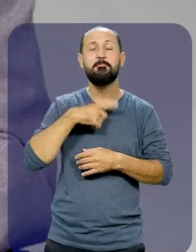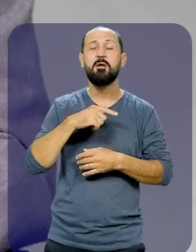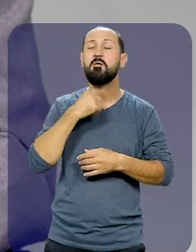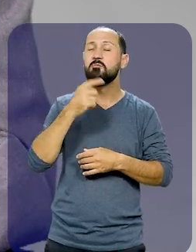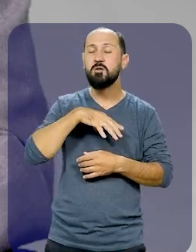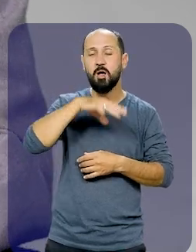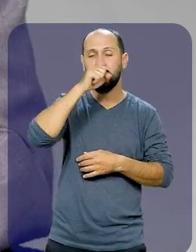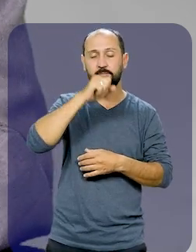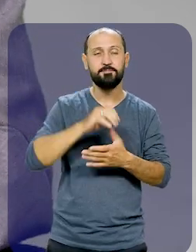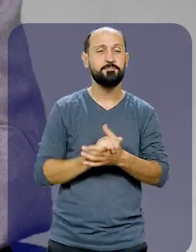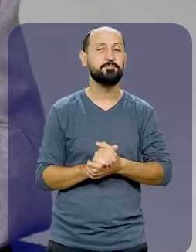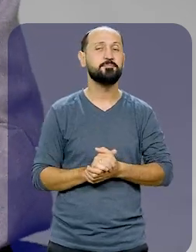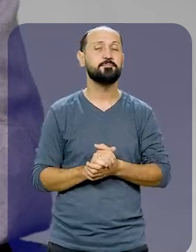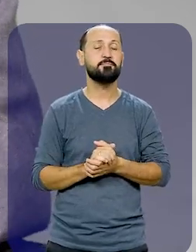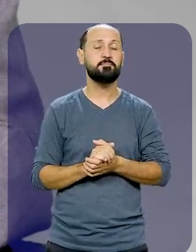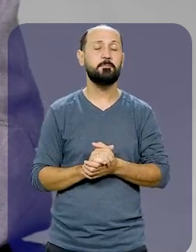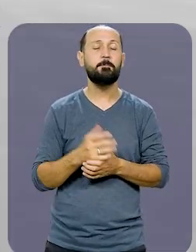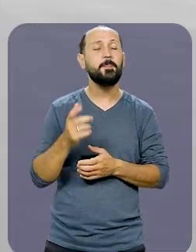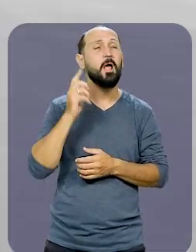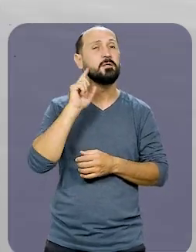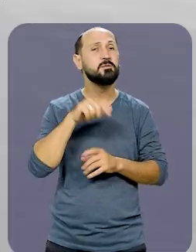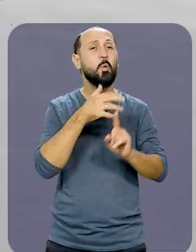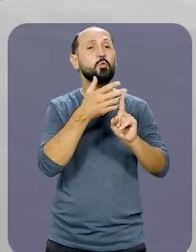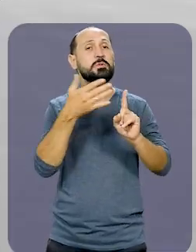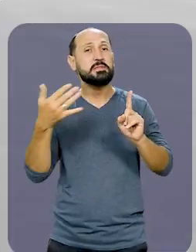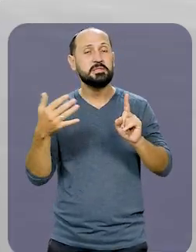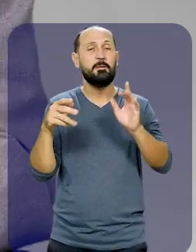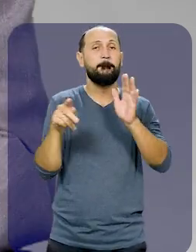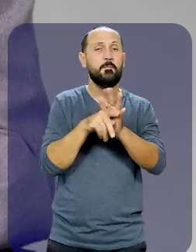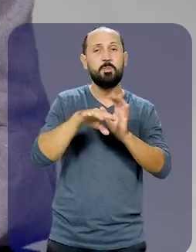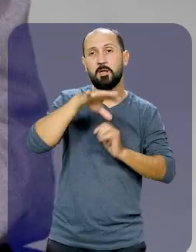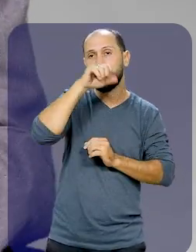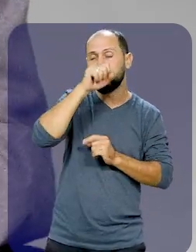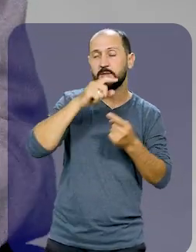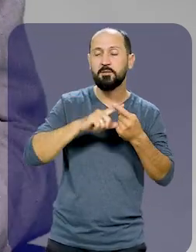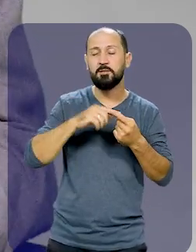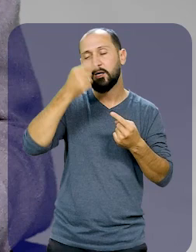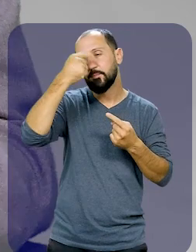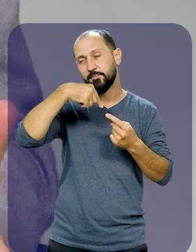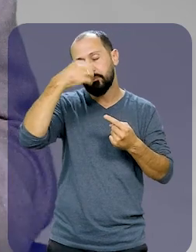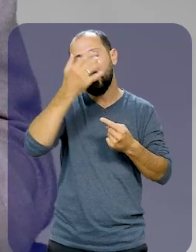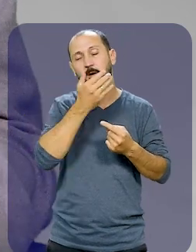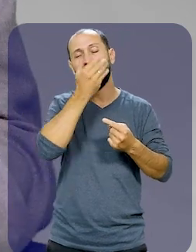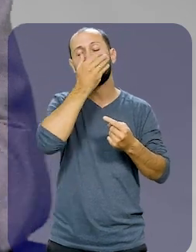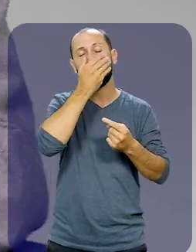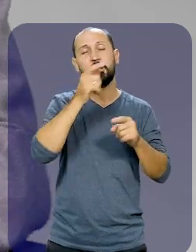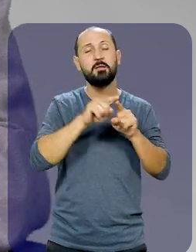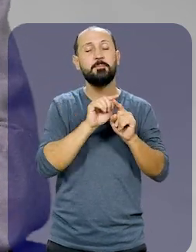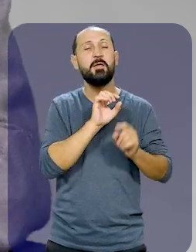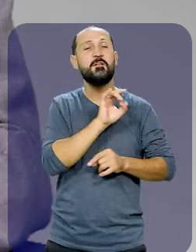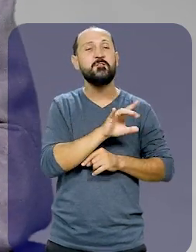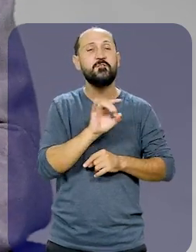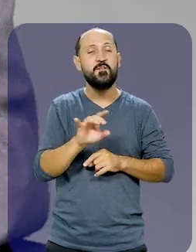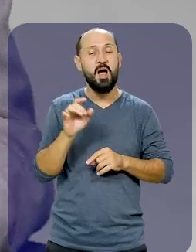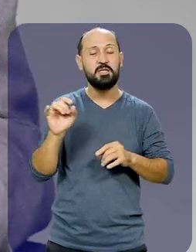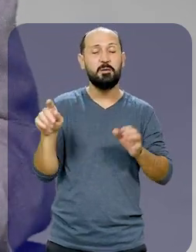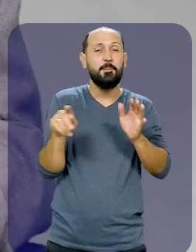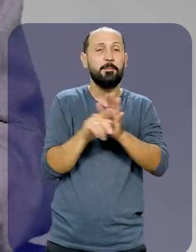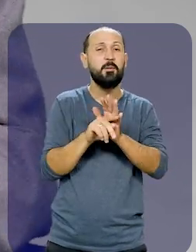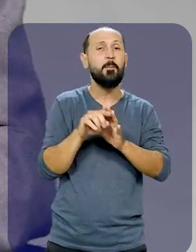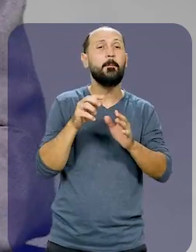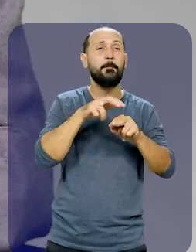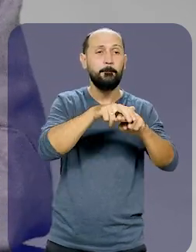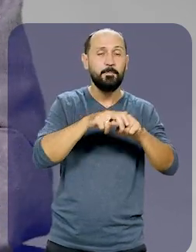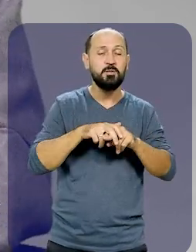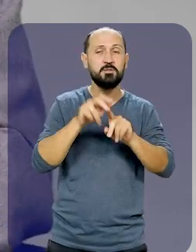insuficiência respiratória. Então, são síndromes respiratórias, gripes, resfriados e infecções virais. Por isso que